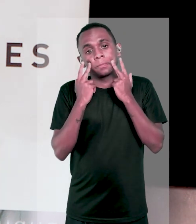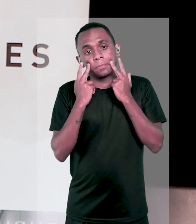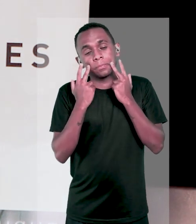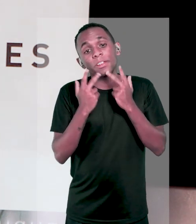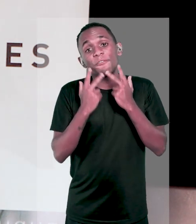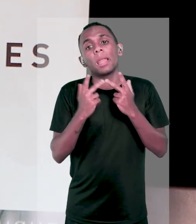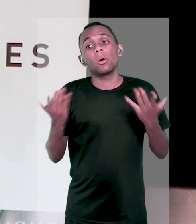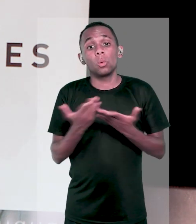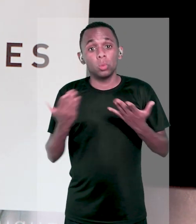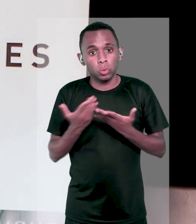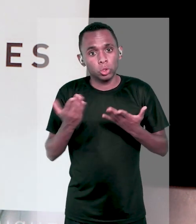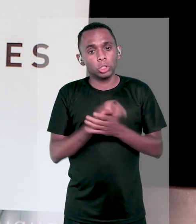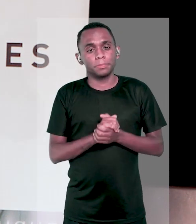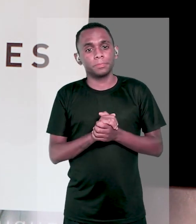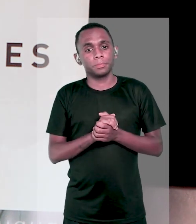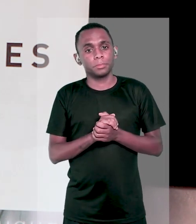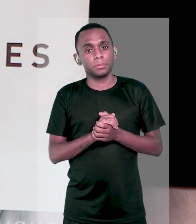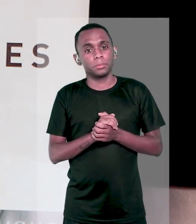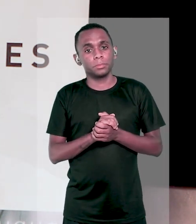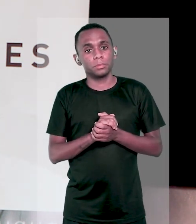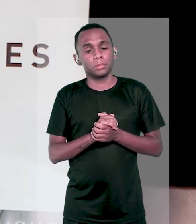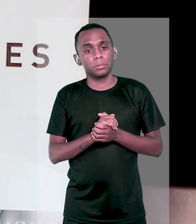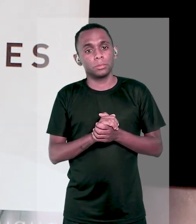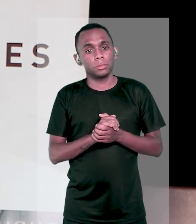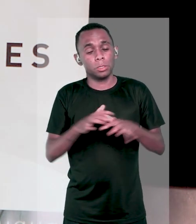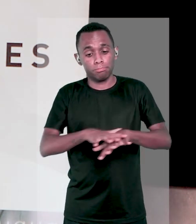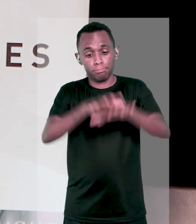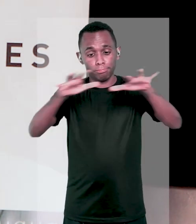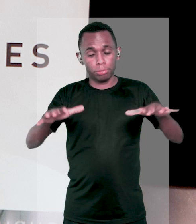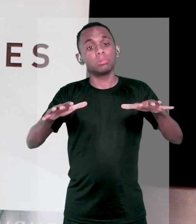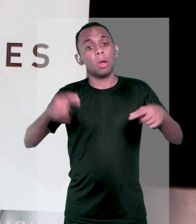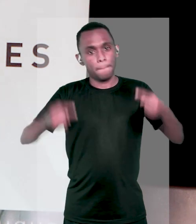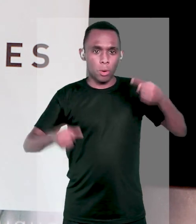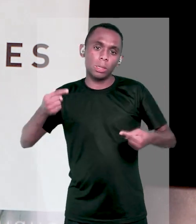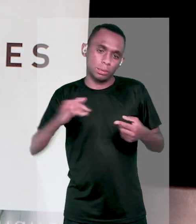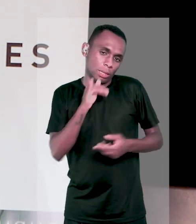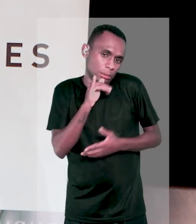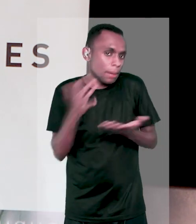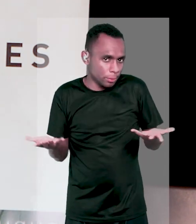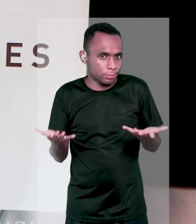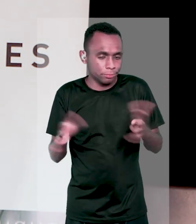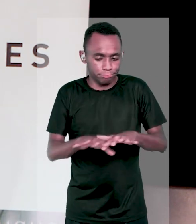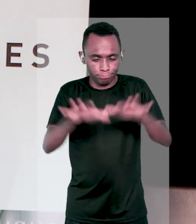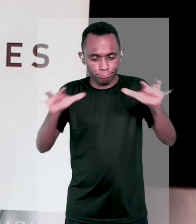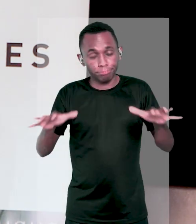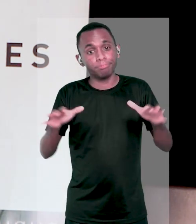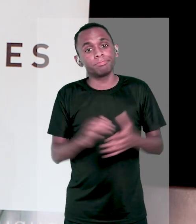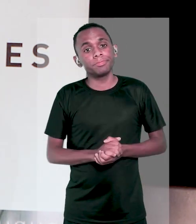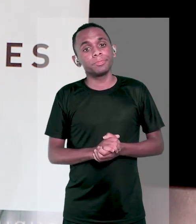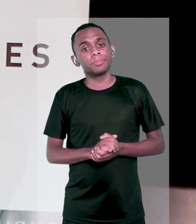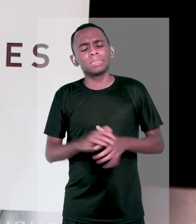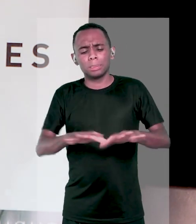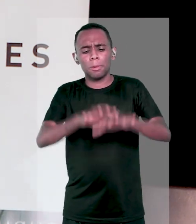diversas e tantas vezes pouco confiáveis nós formamos categorias fixas